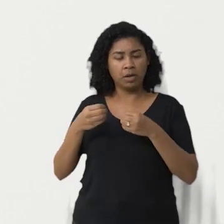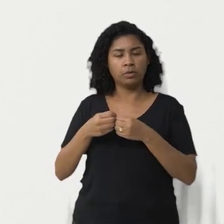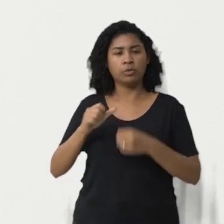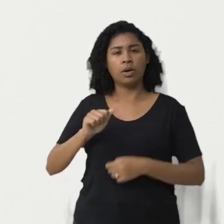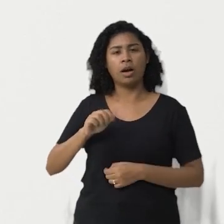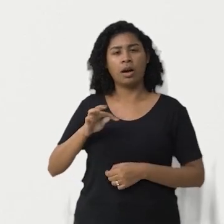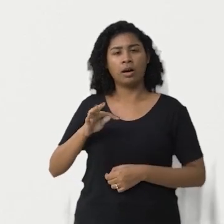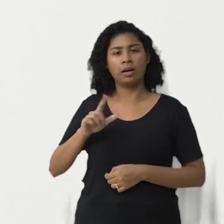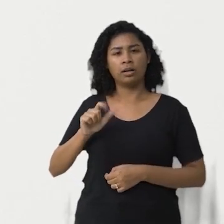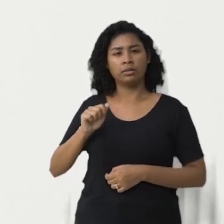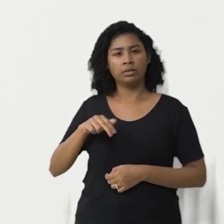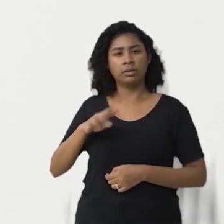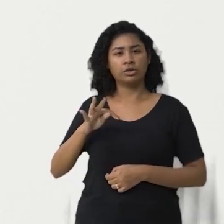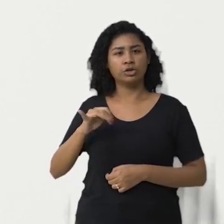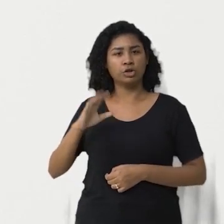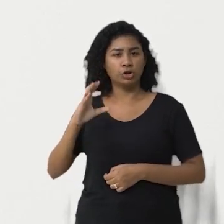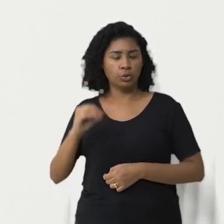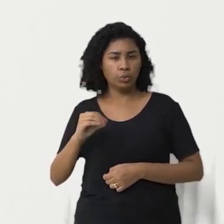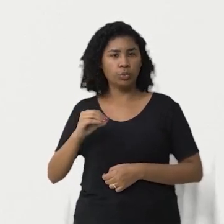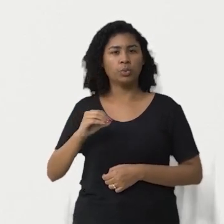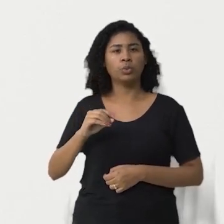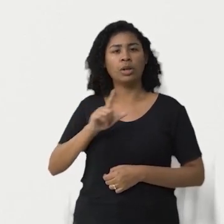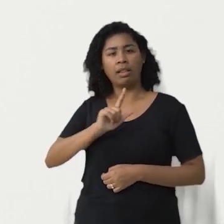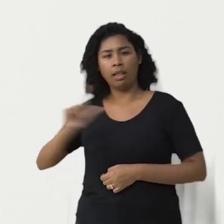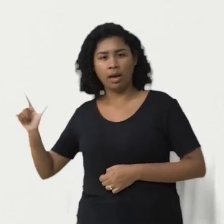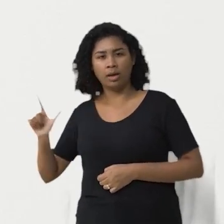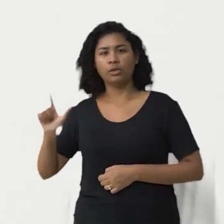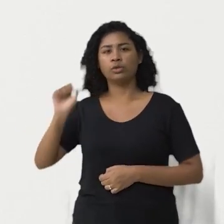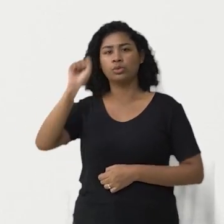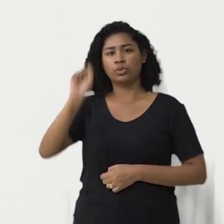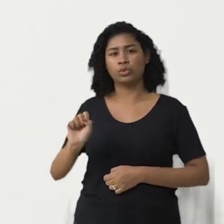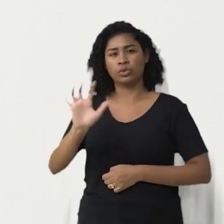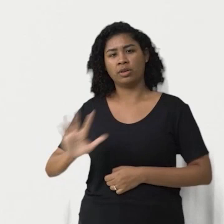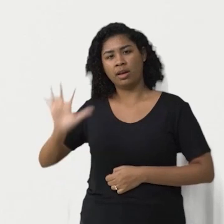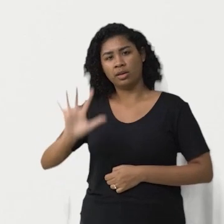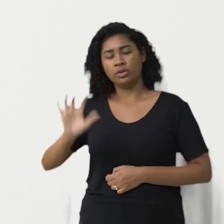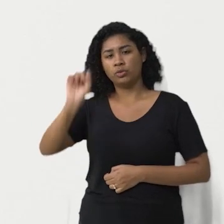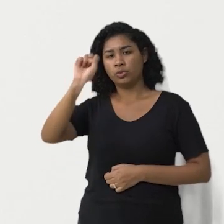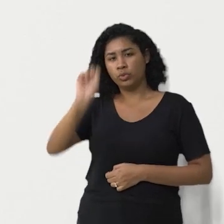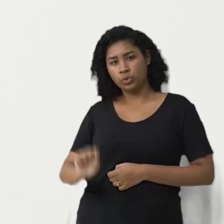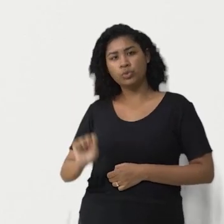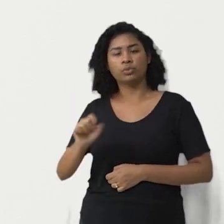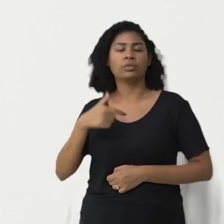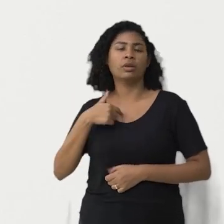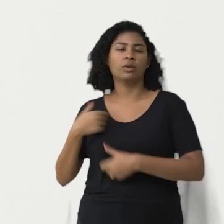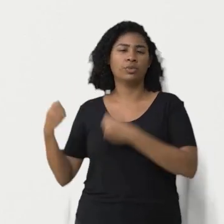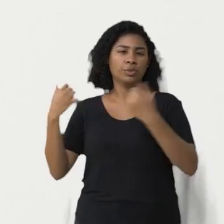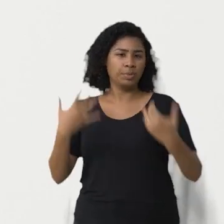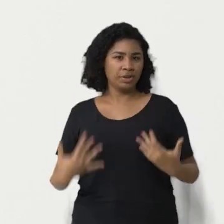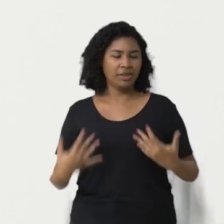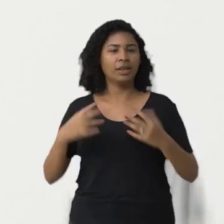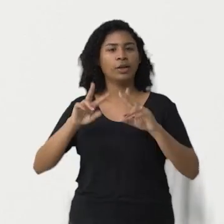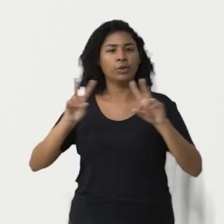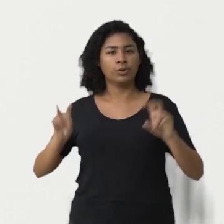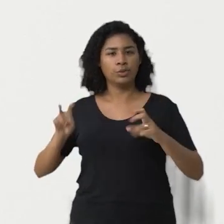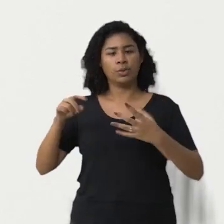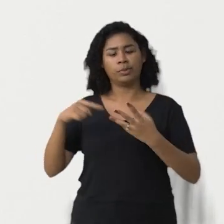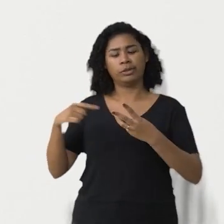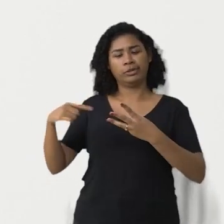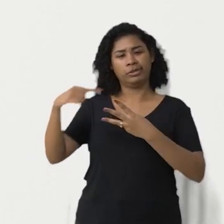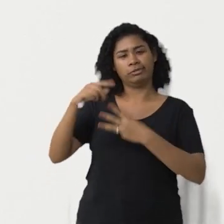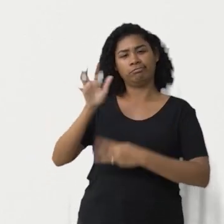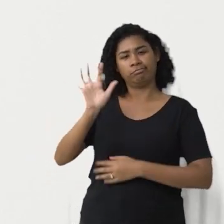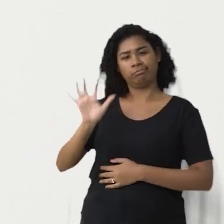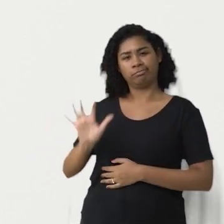Leste, Atlântico Sudeste e Atlântico Sul, tá? A gente verificou também, estudou aí